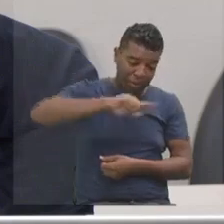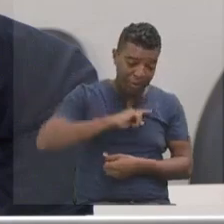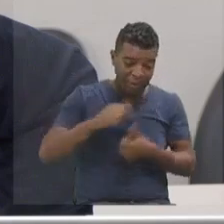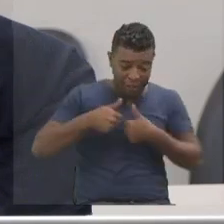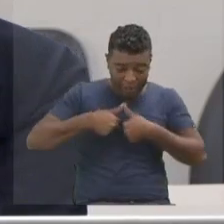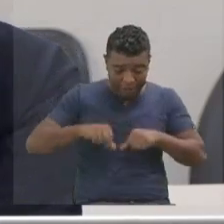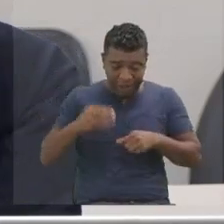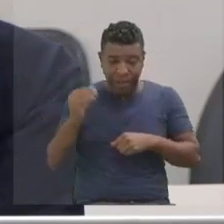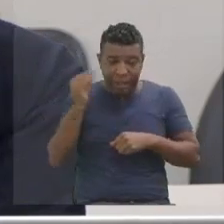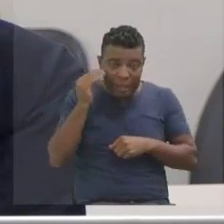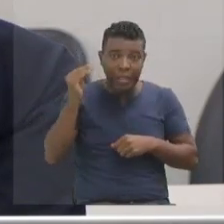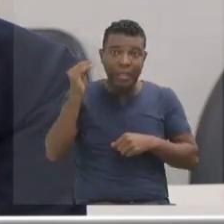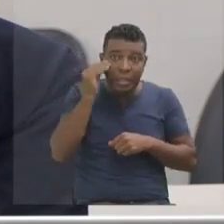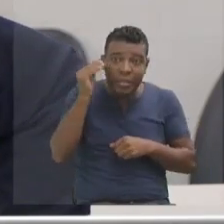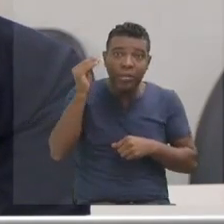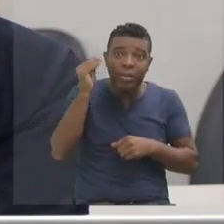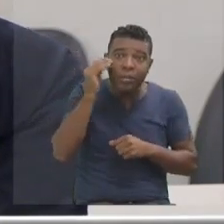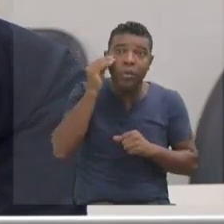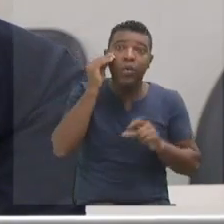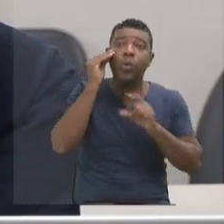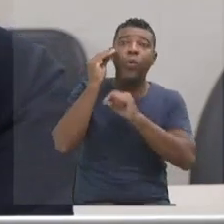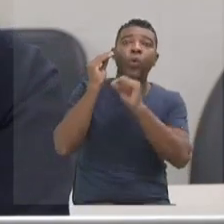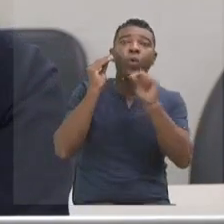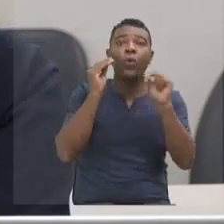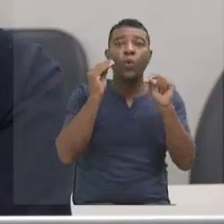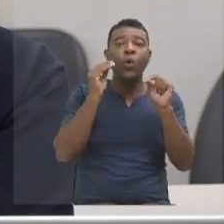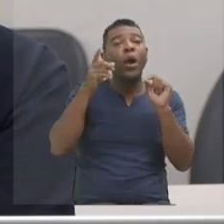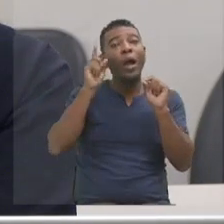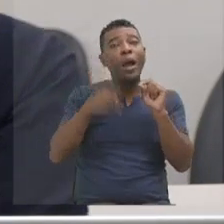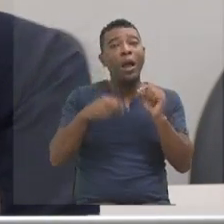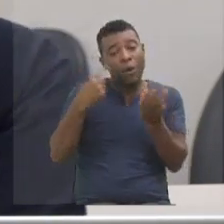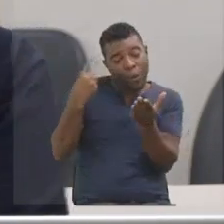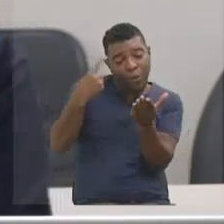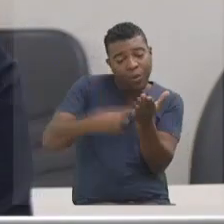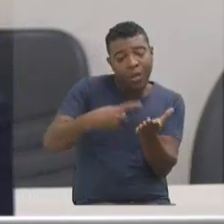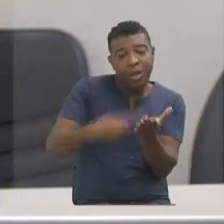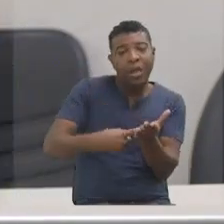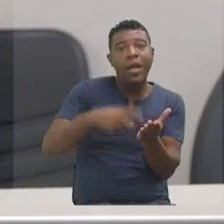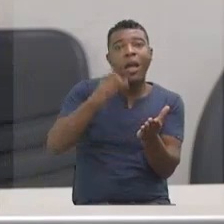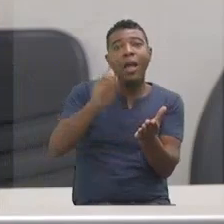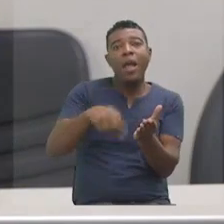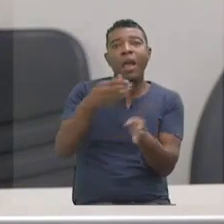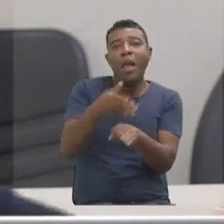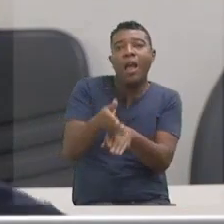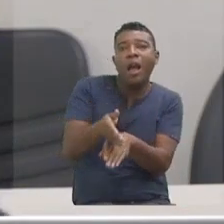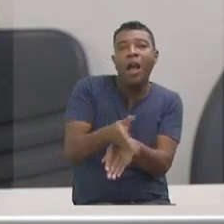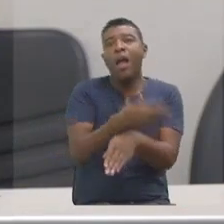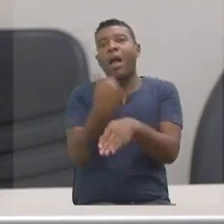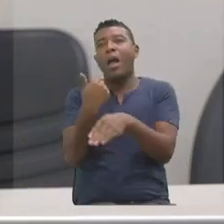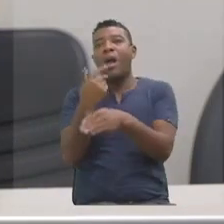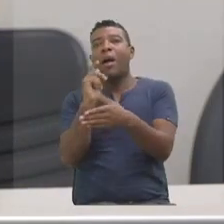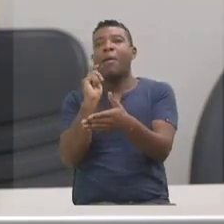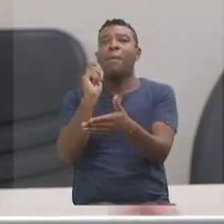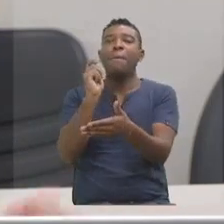além de cumprir o acordo é adiantando o pagamentos relacionados aos extrapolamentos de teto porque